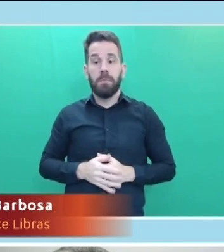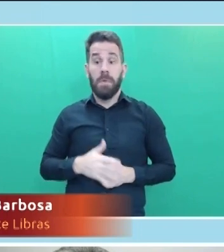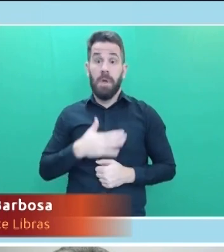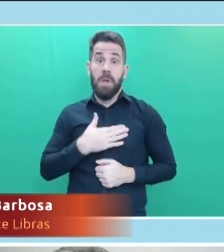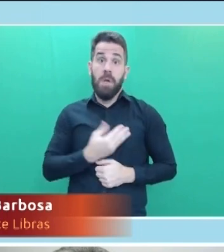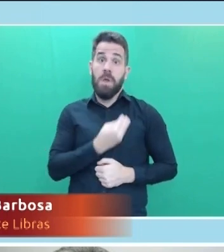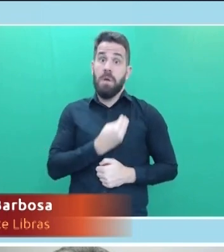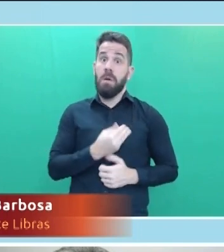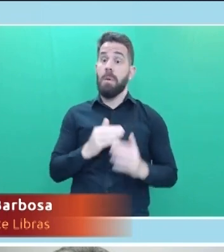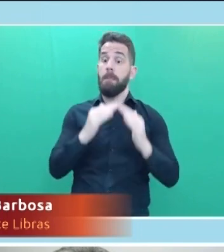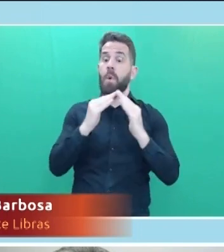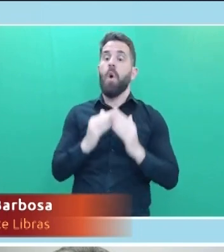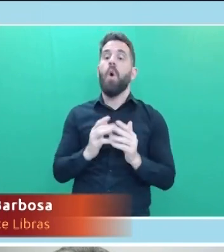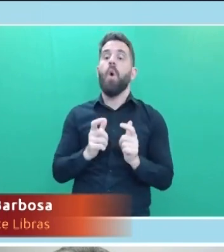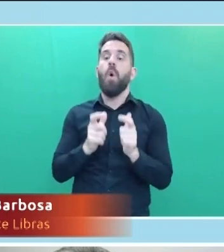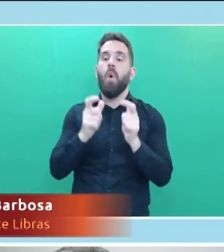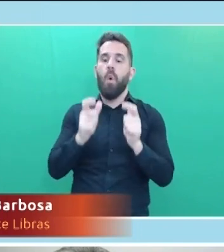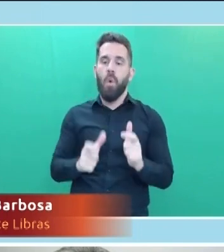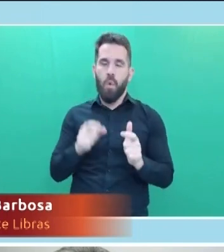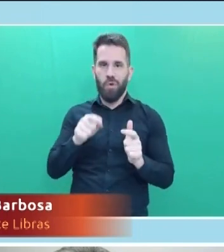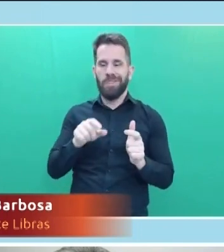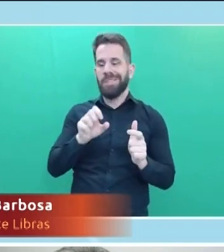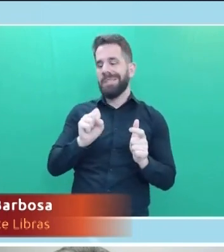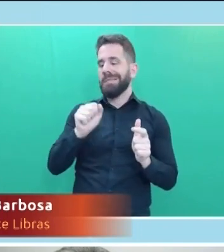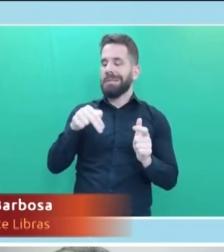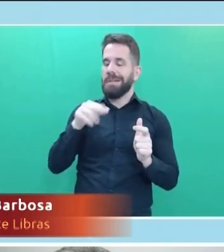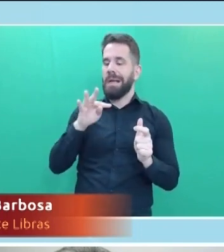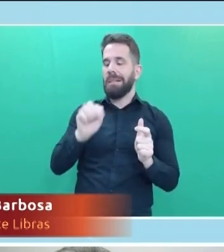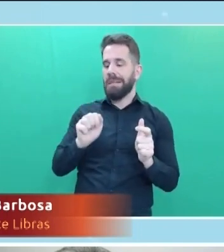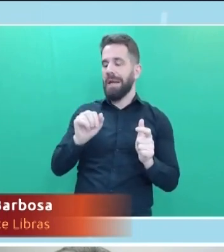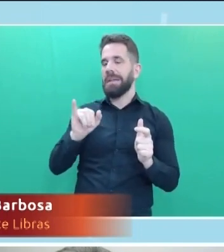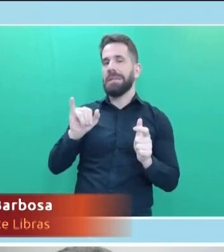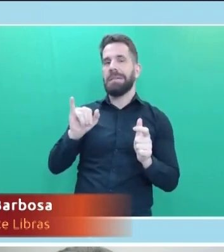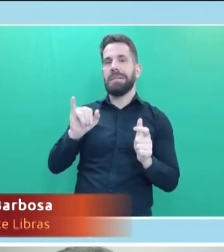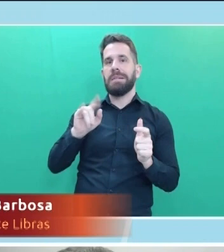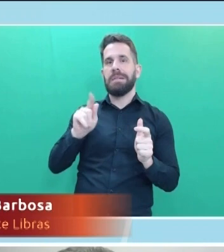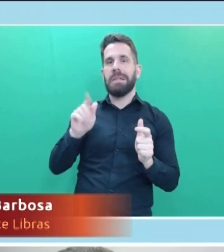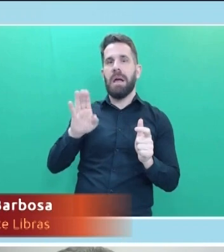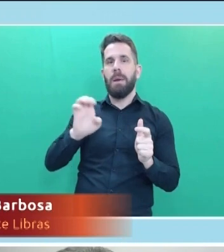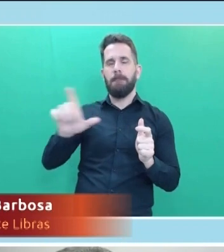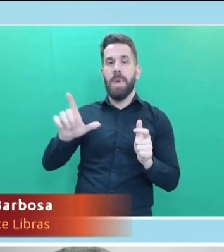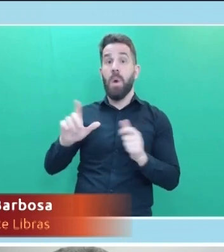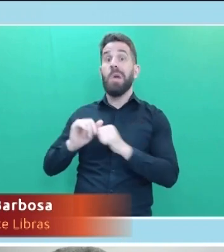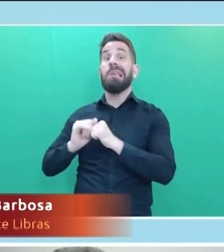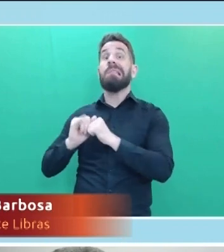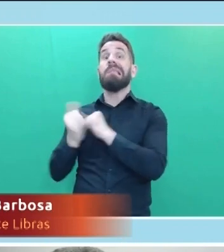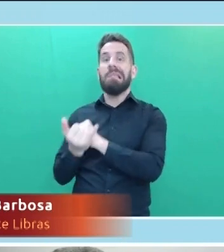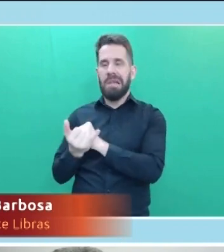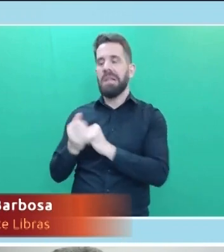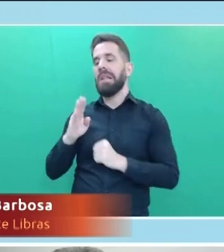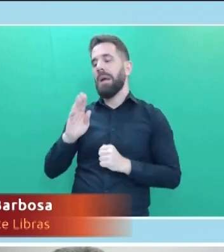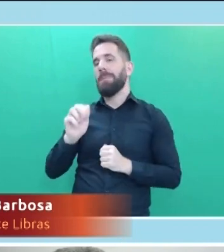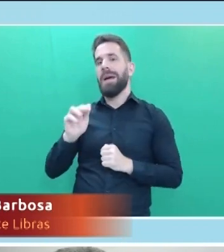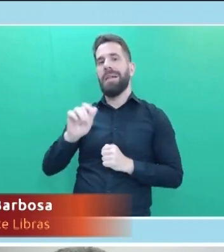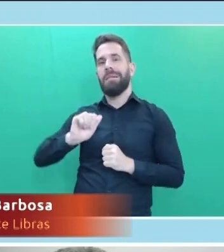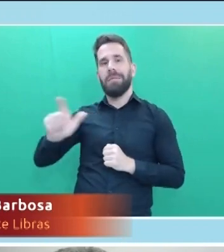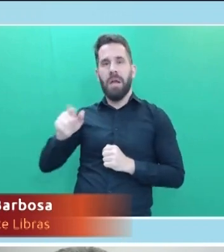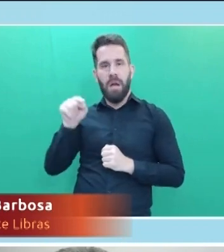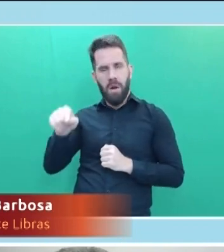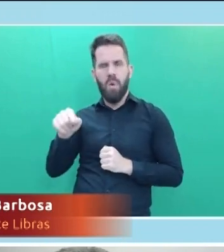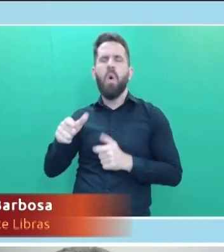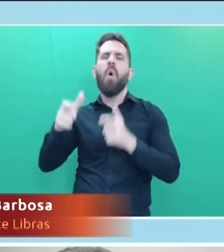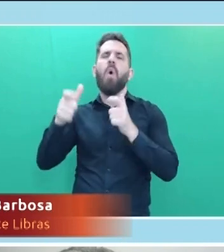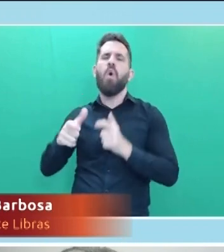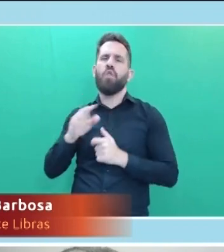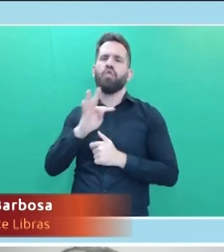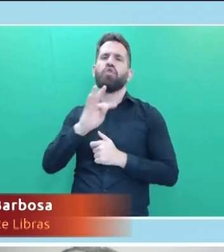Atualmente moro na aldeia Santa Isabel, que fica na Ilha do Bananal, no estado do Tocantins, e município